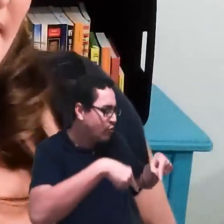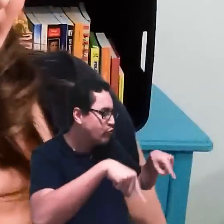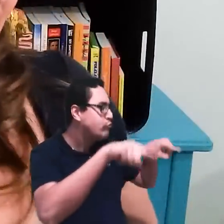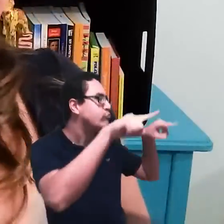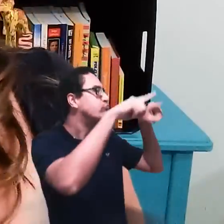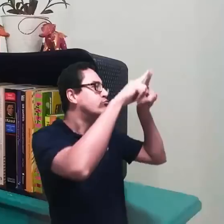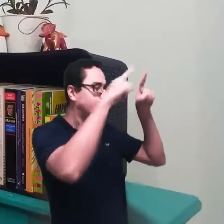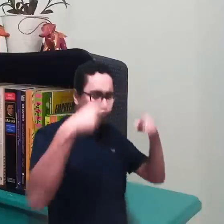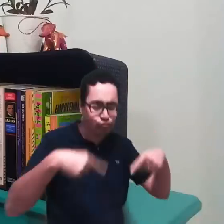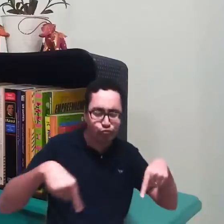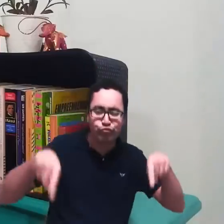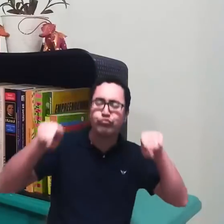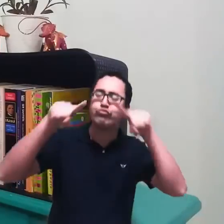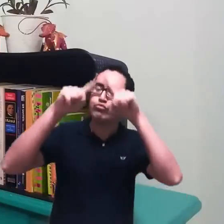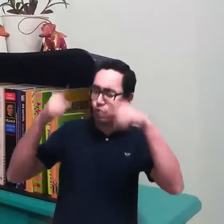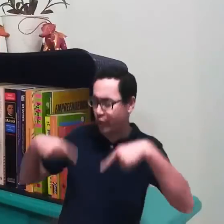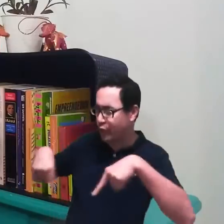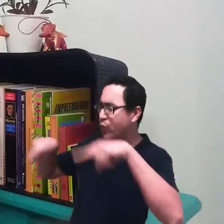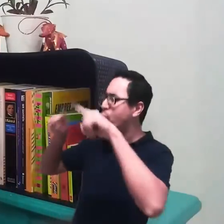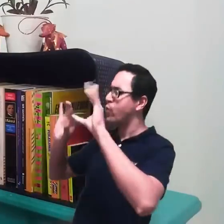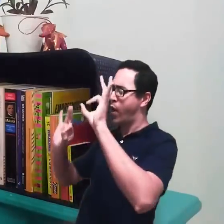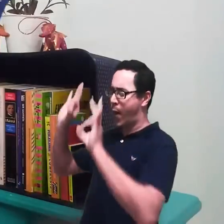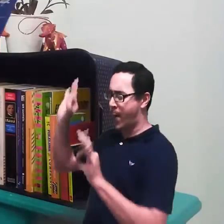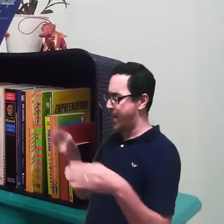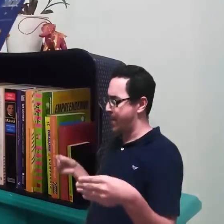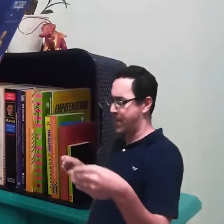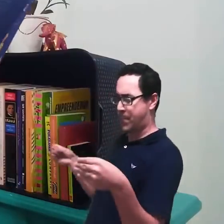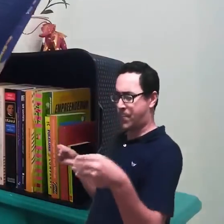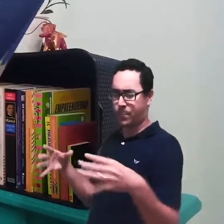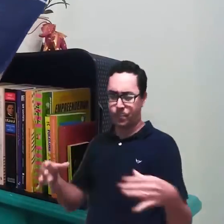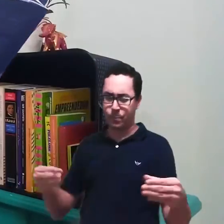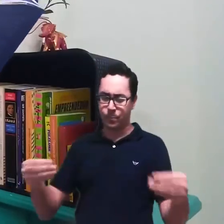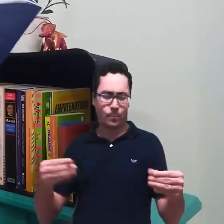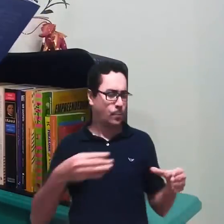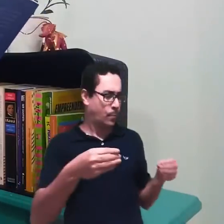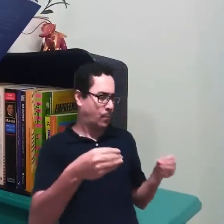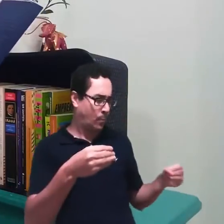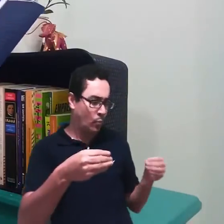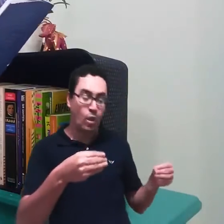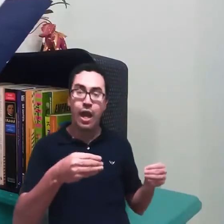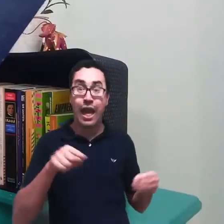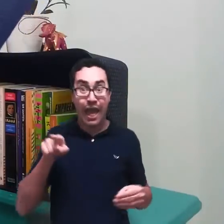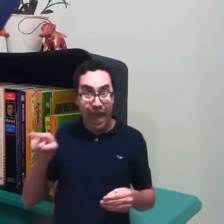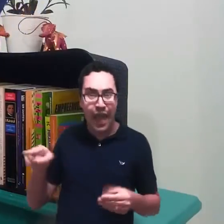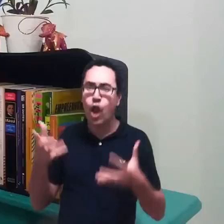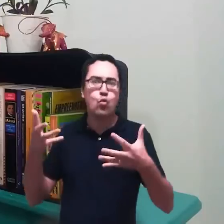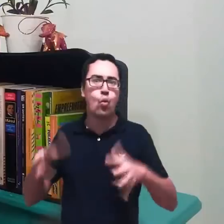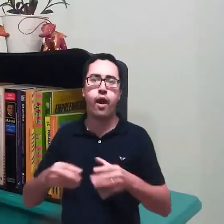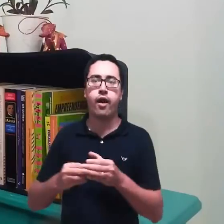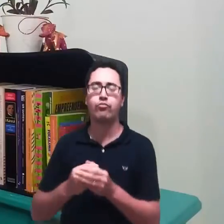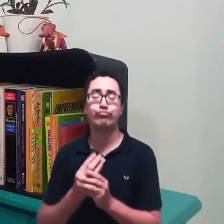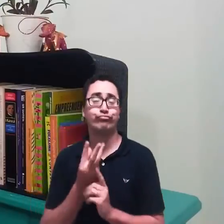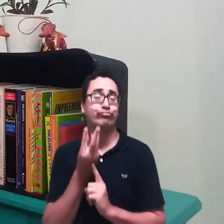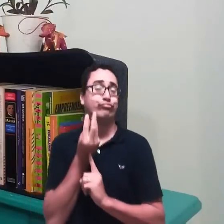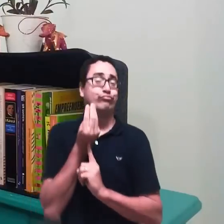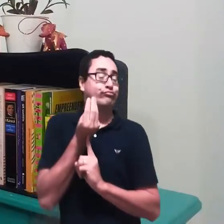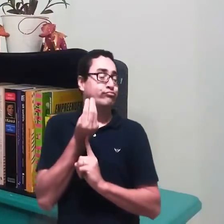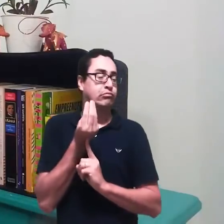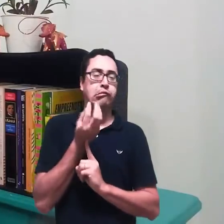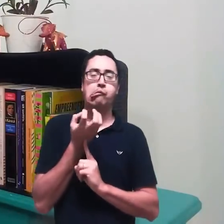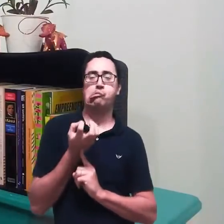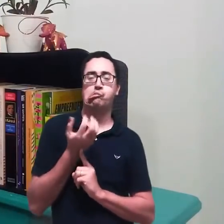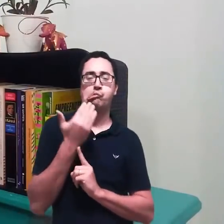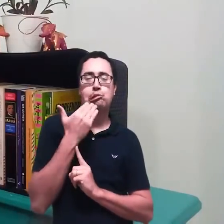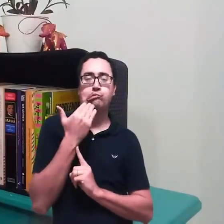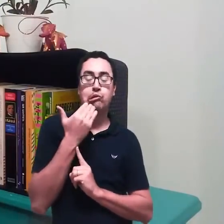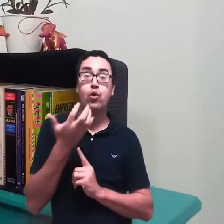as pétalas. Não queria apresentar-se como os cravos amarrotada, queria aparecer no pleno esplendor